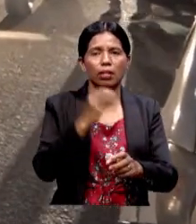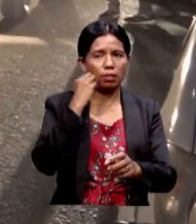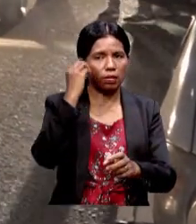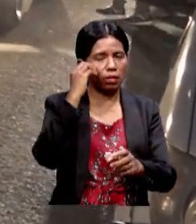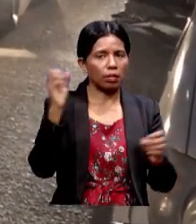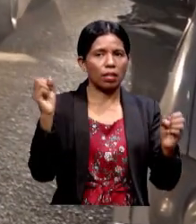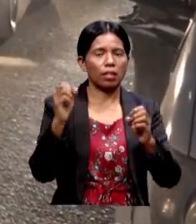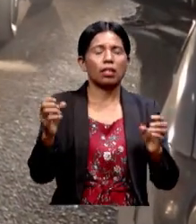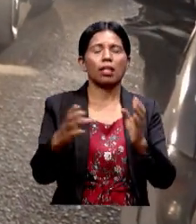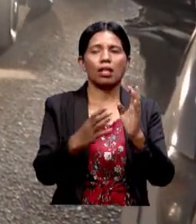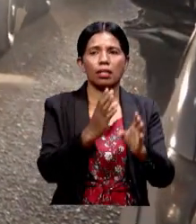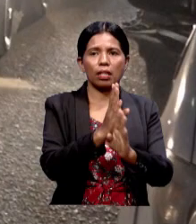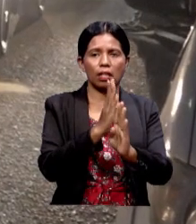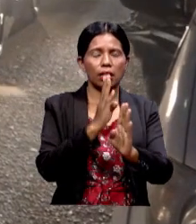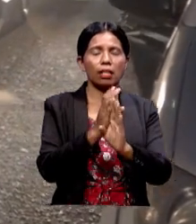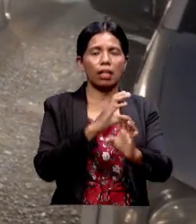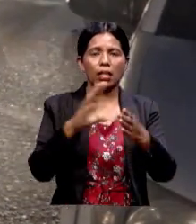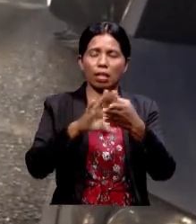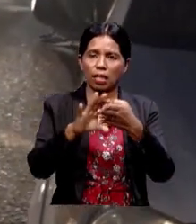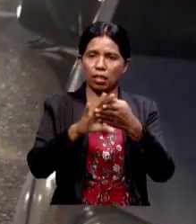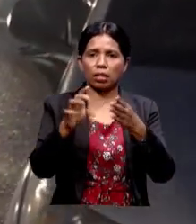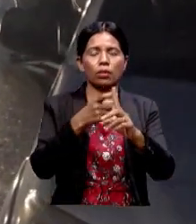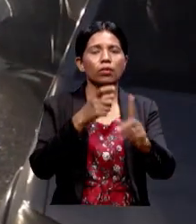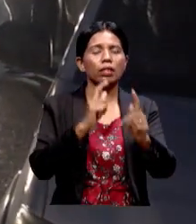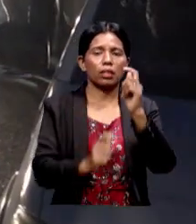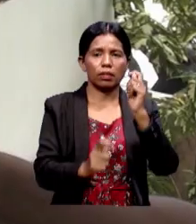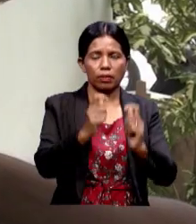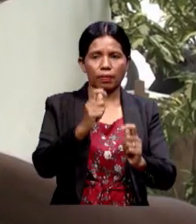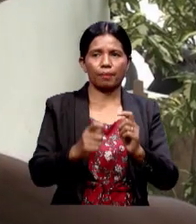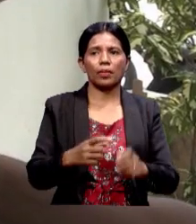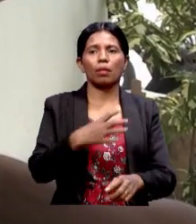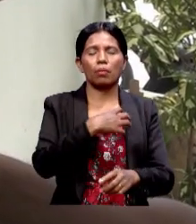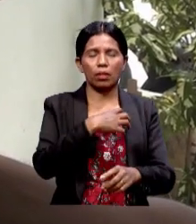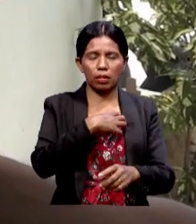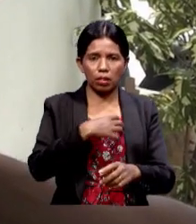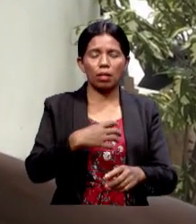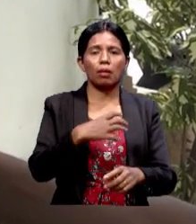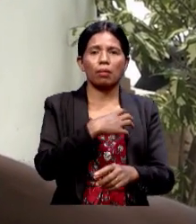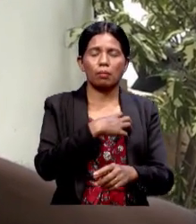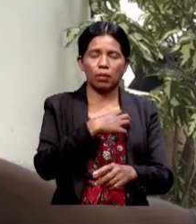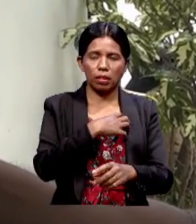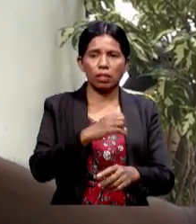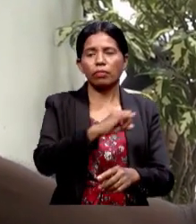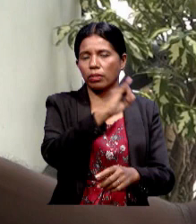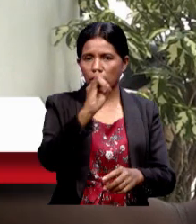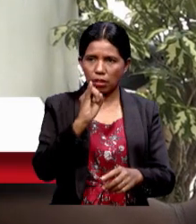e a carta mandado hoje tribunal. PSIC, né polícia, investigação e da nebe que científico,